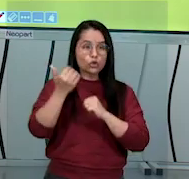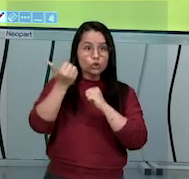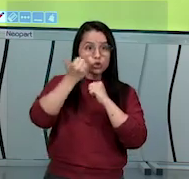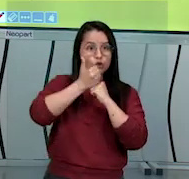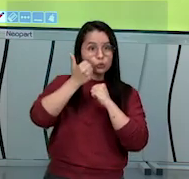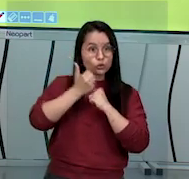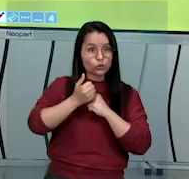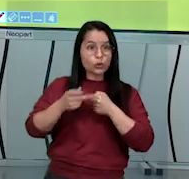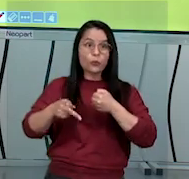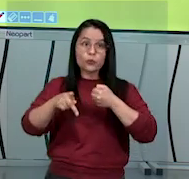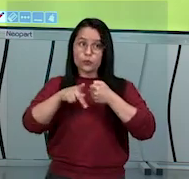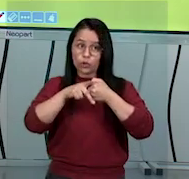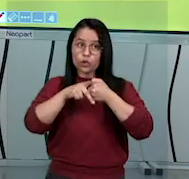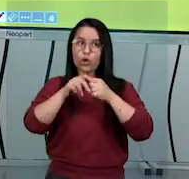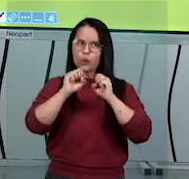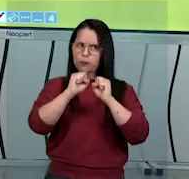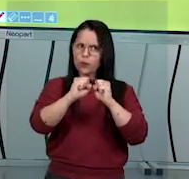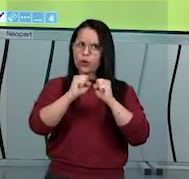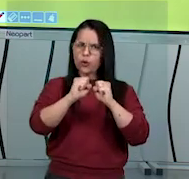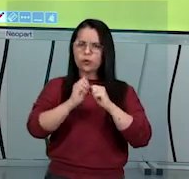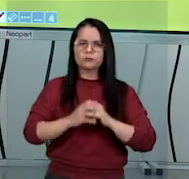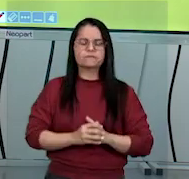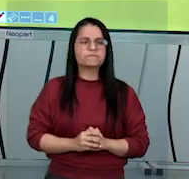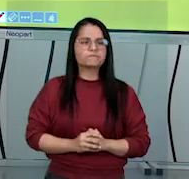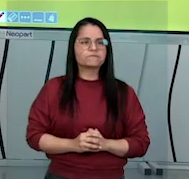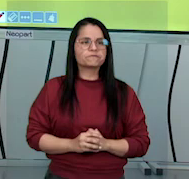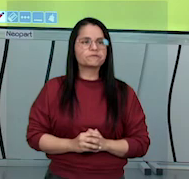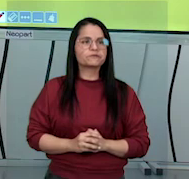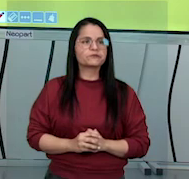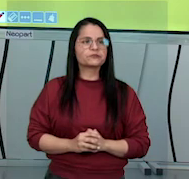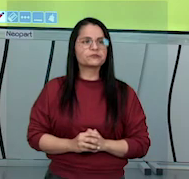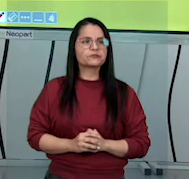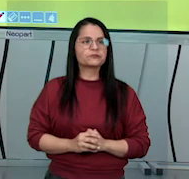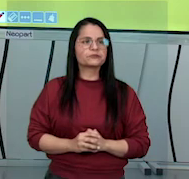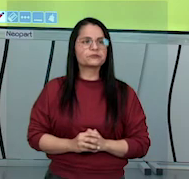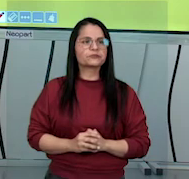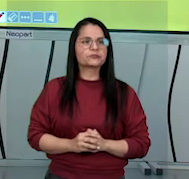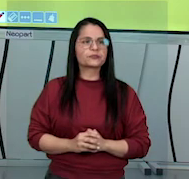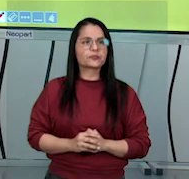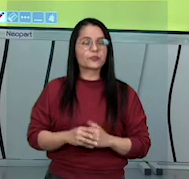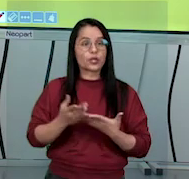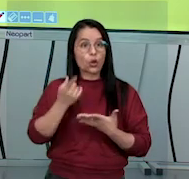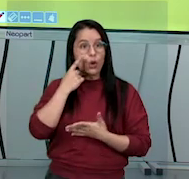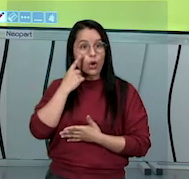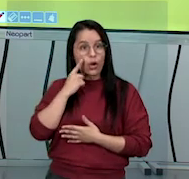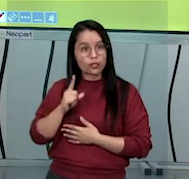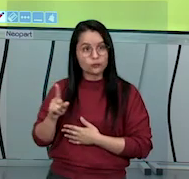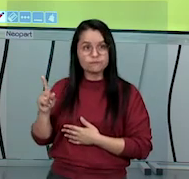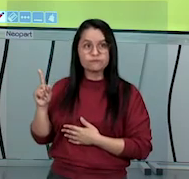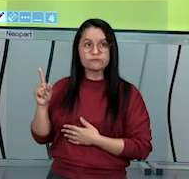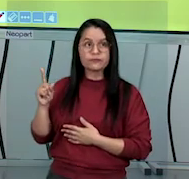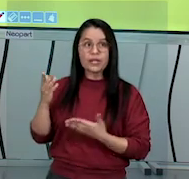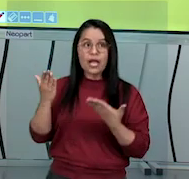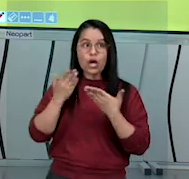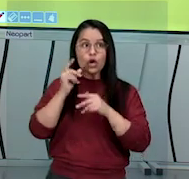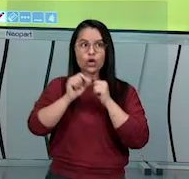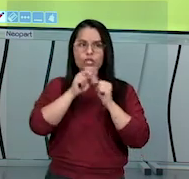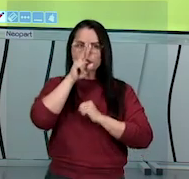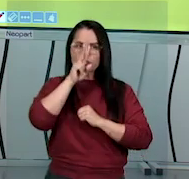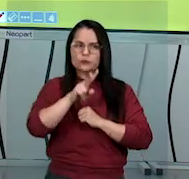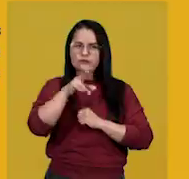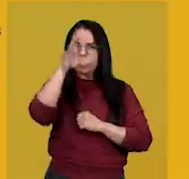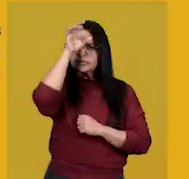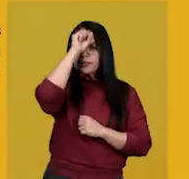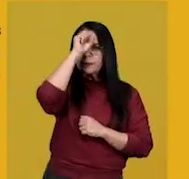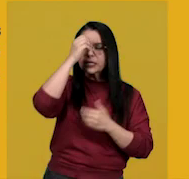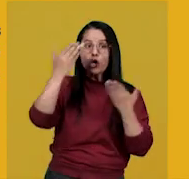substituindo com os pronomes, tá? Terminando, já tem muito... Então, olha aqui, agora nós vamos ver que você